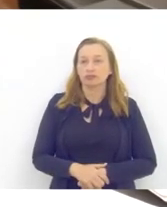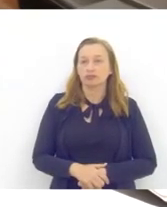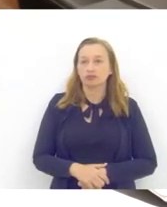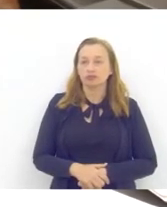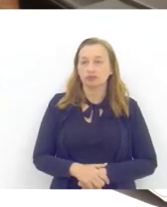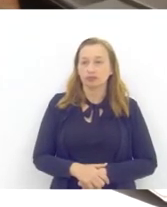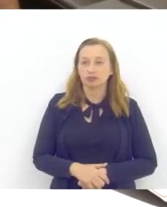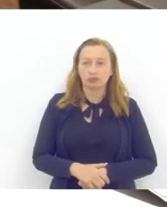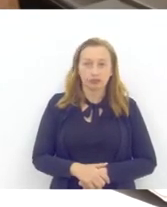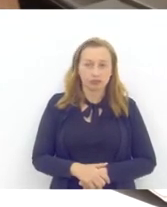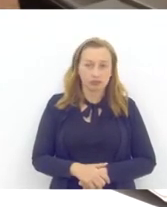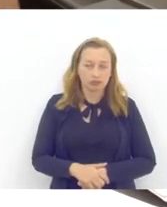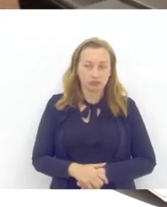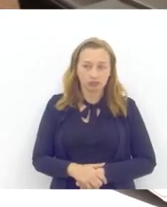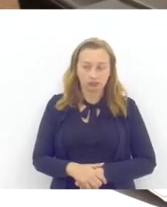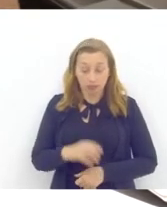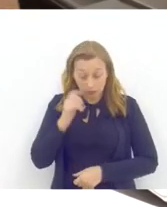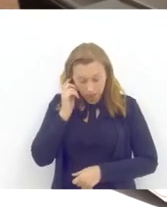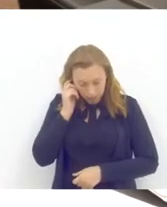assim,